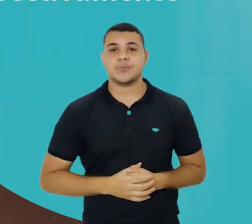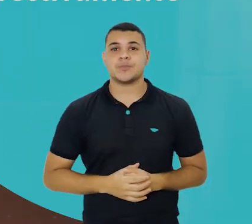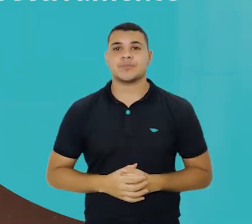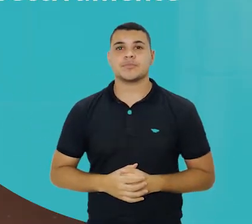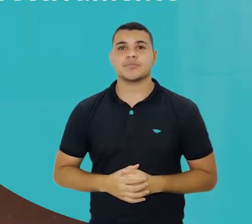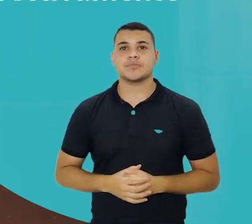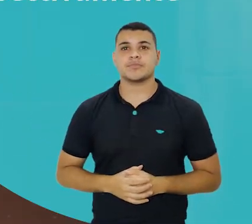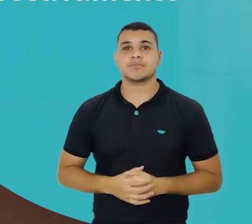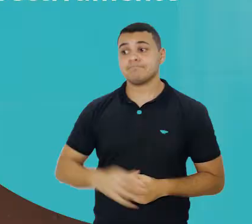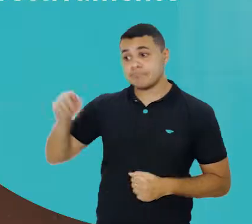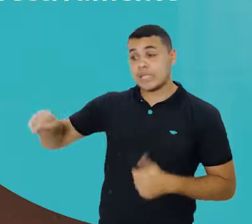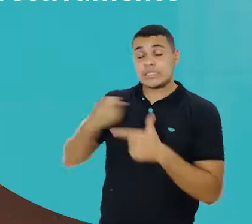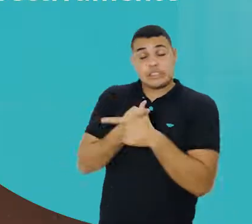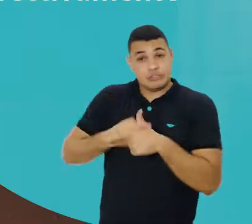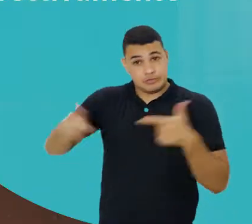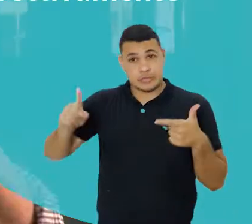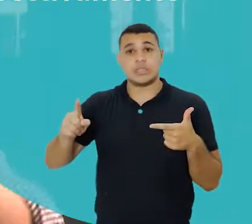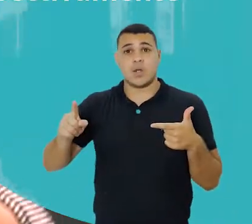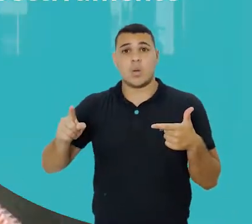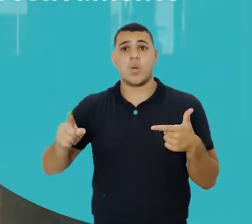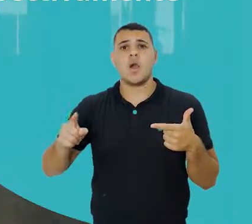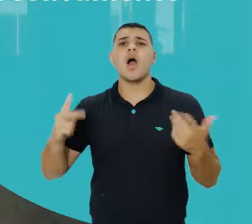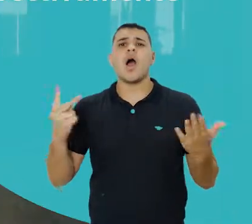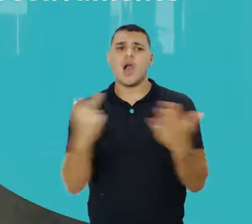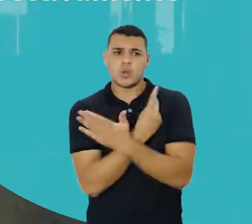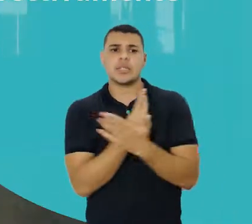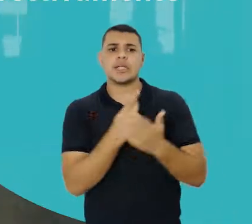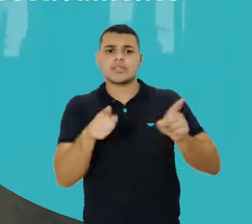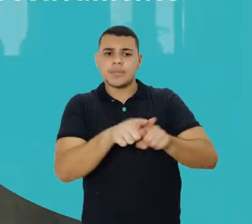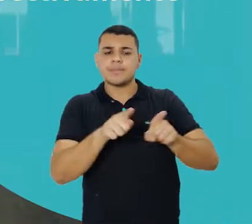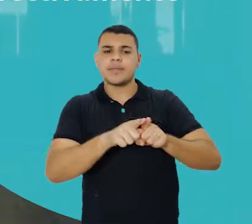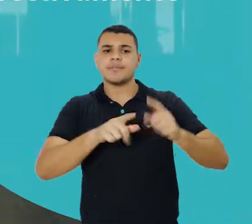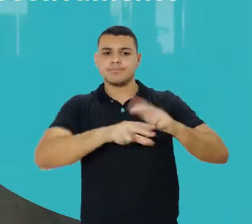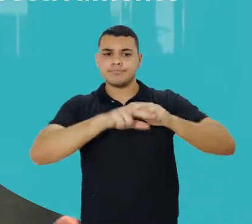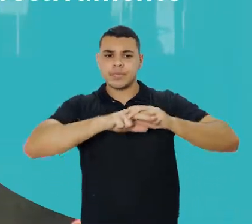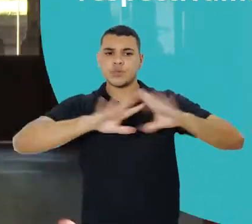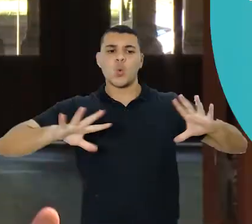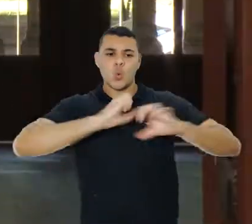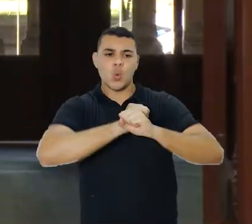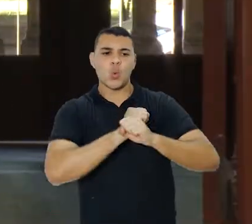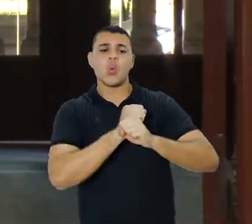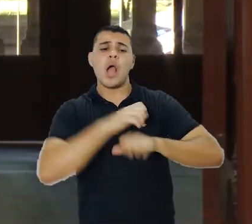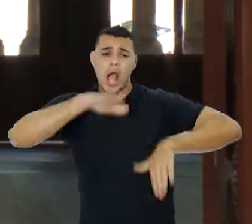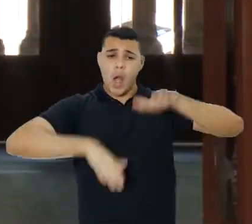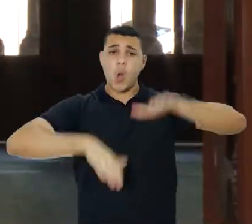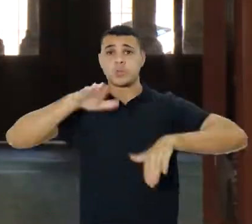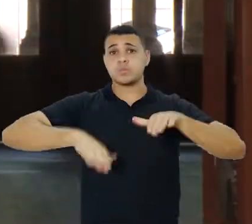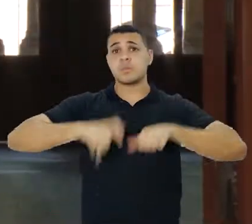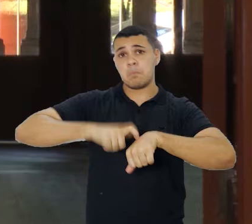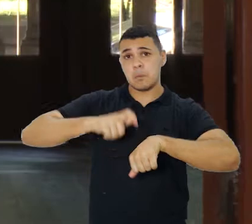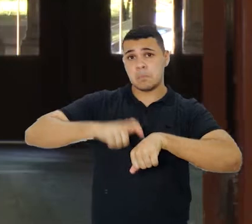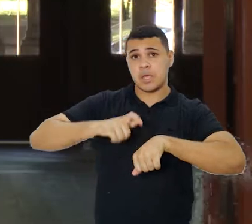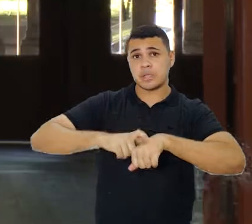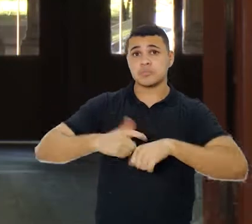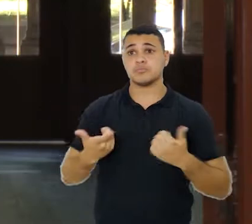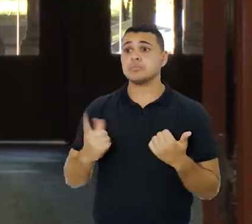Tá? Essa divisão, ela também resulta, né, em algumas situações, né,